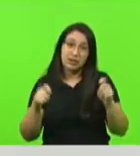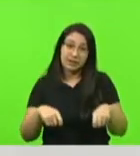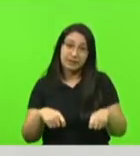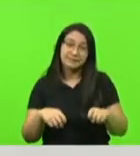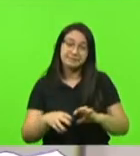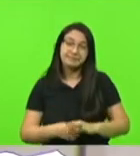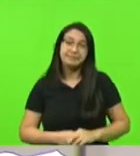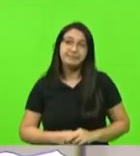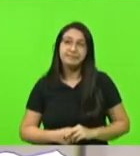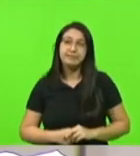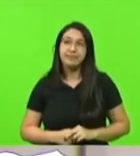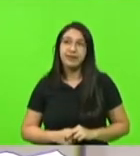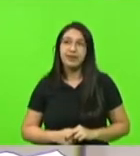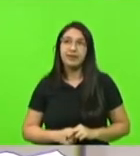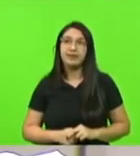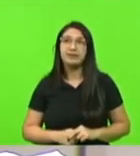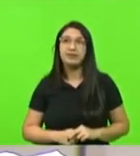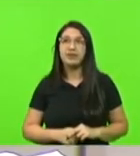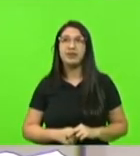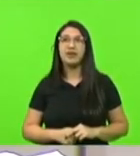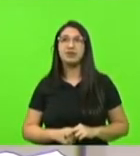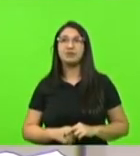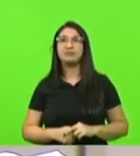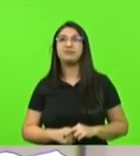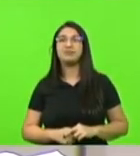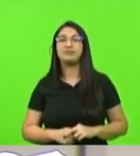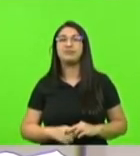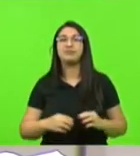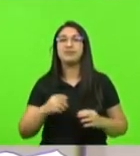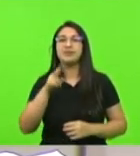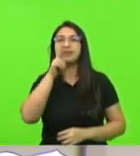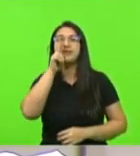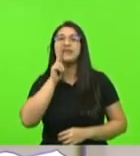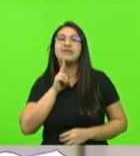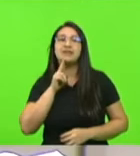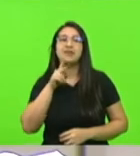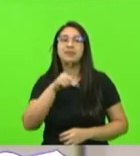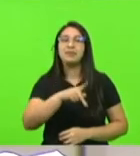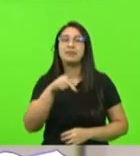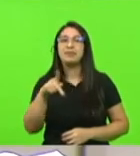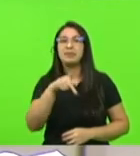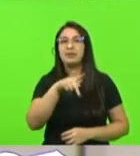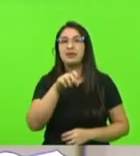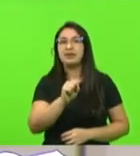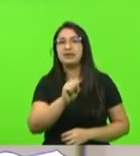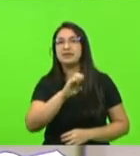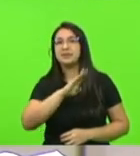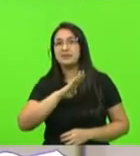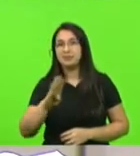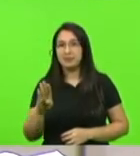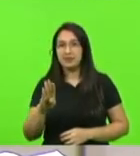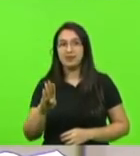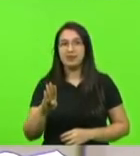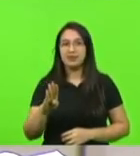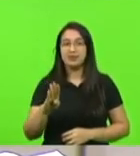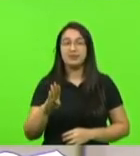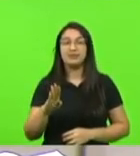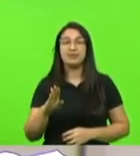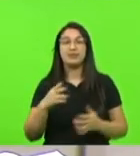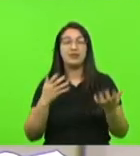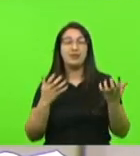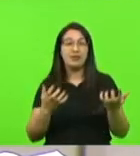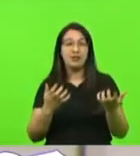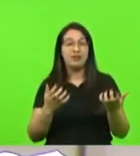Obrigado, deputado. Obrigado, deputado Ivan. Próximo bloco, PP-PSB. Quem fará uso da palavra,